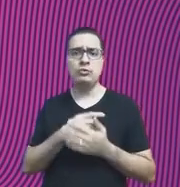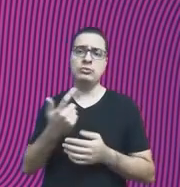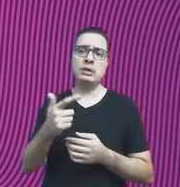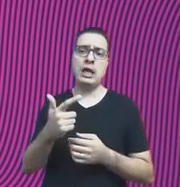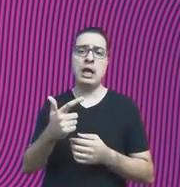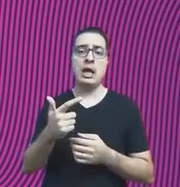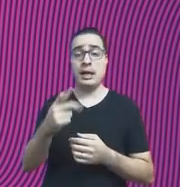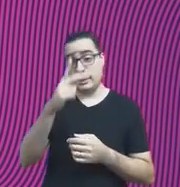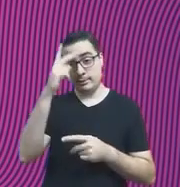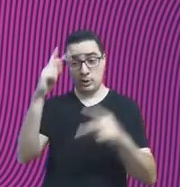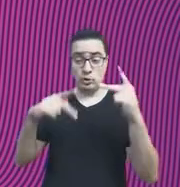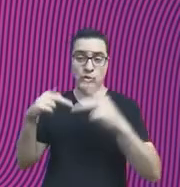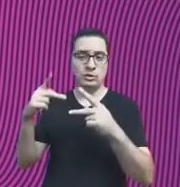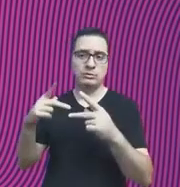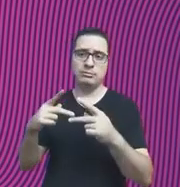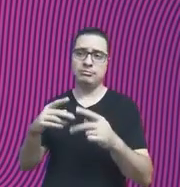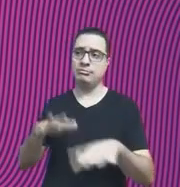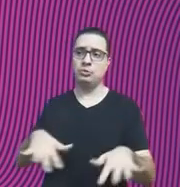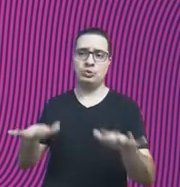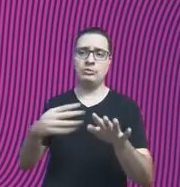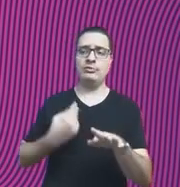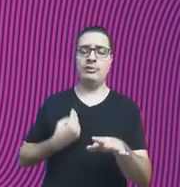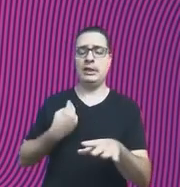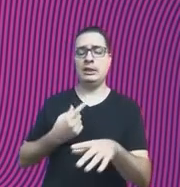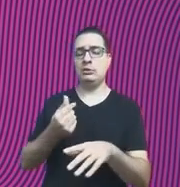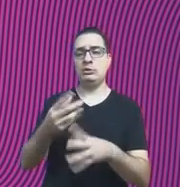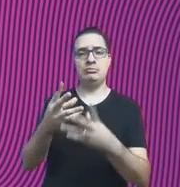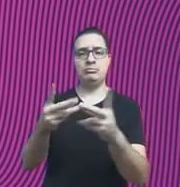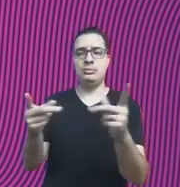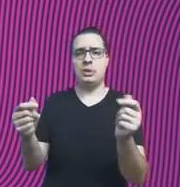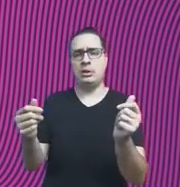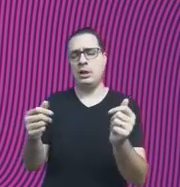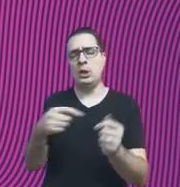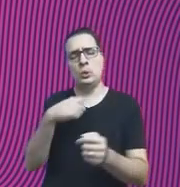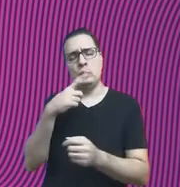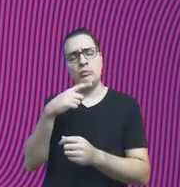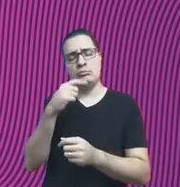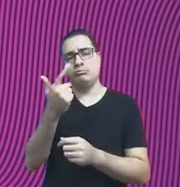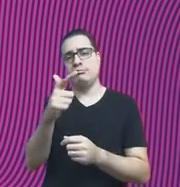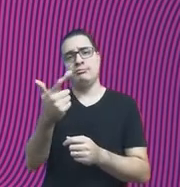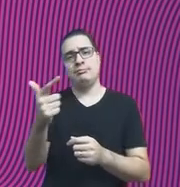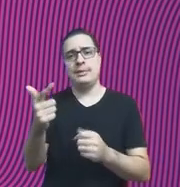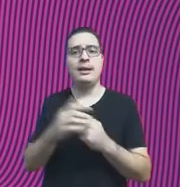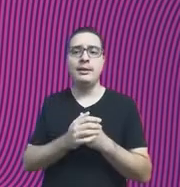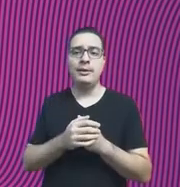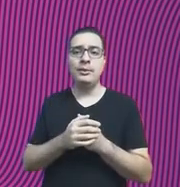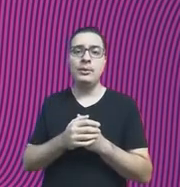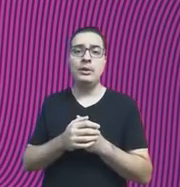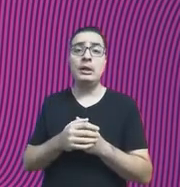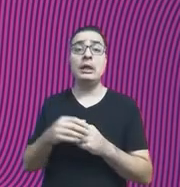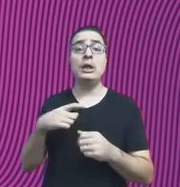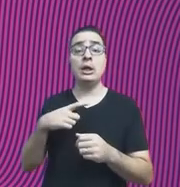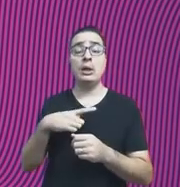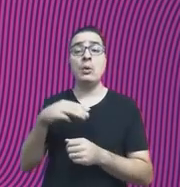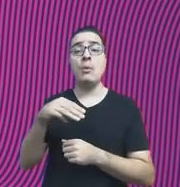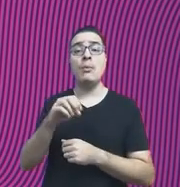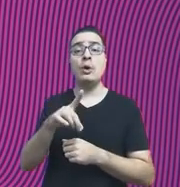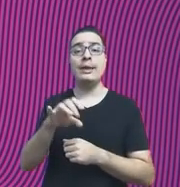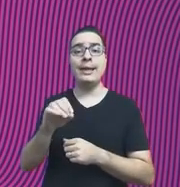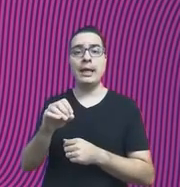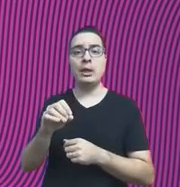teria sobrevivido, né? Então, eu não tenho nenhuma dúvida disso, de que o modelo que a gente tem que